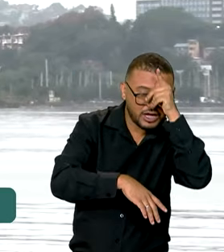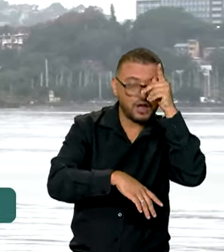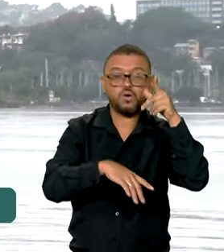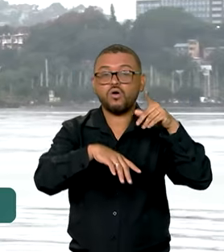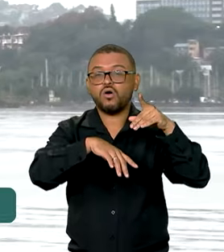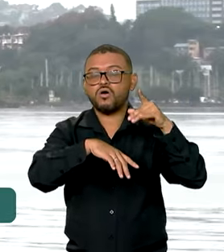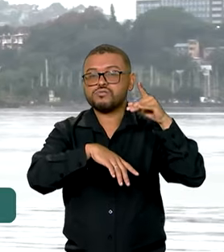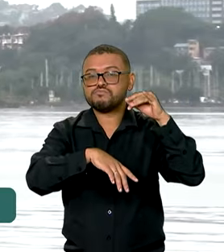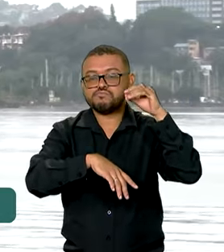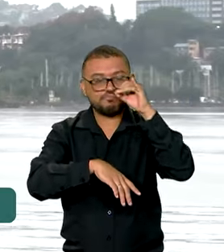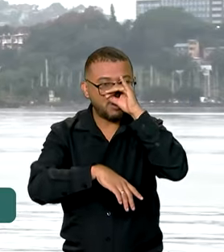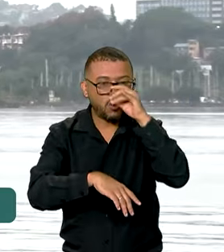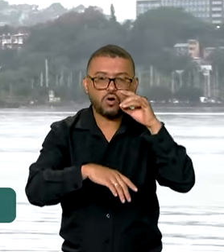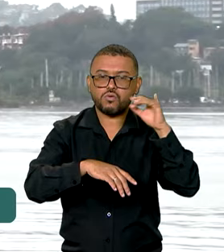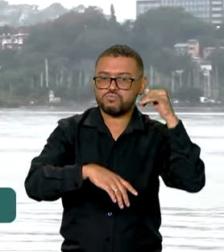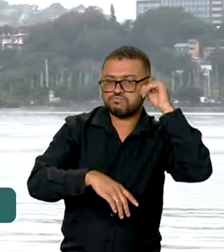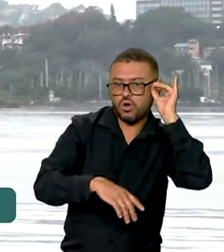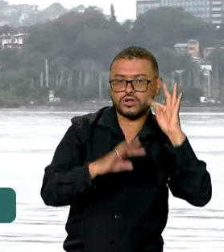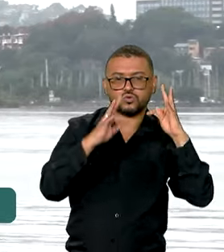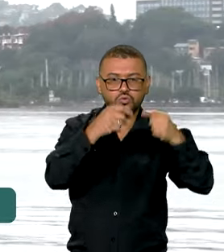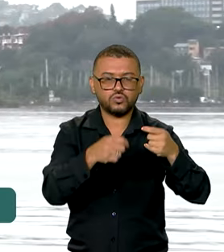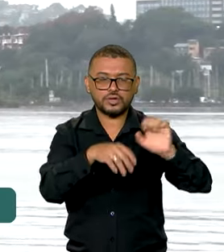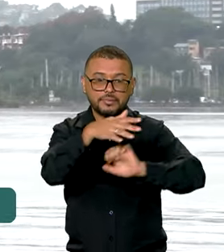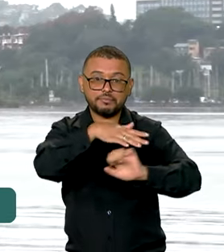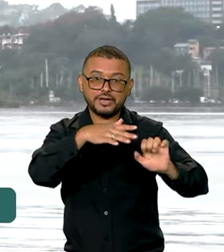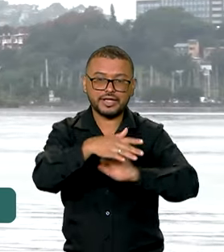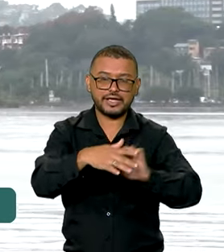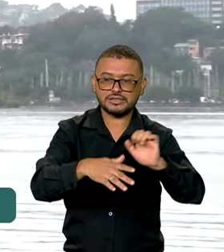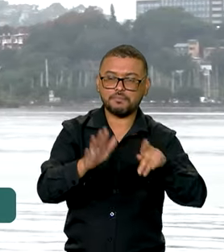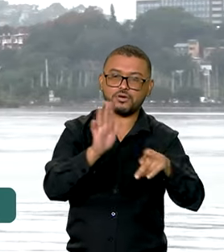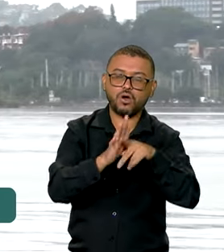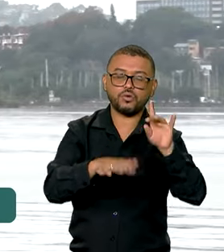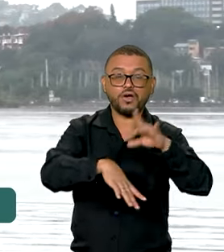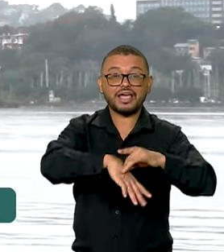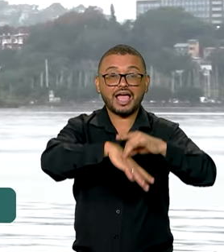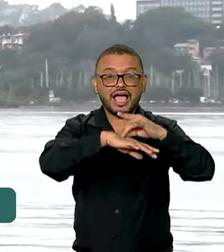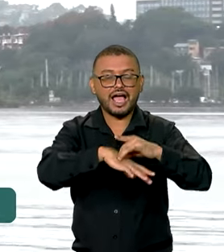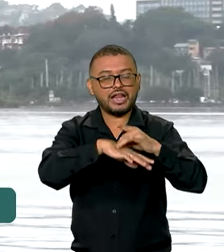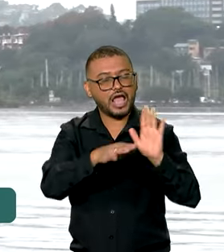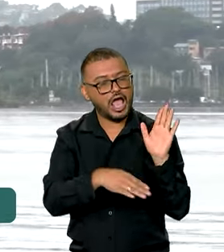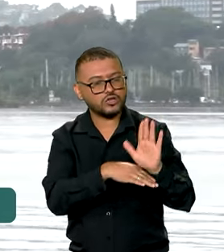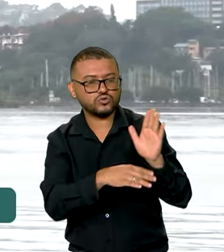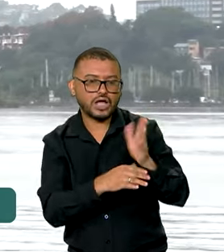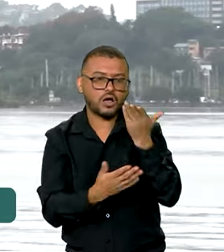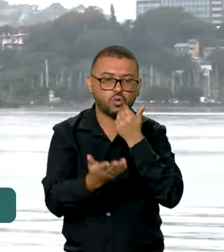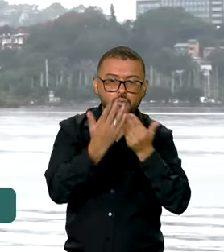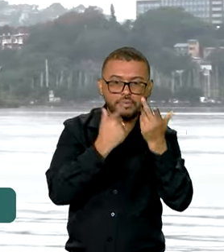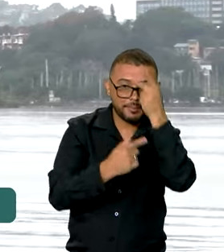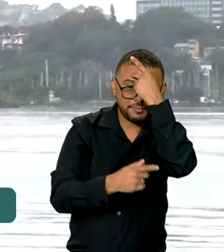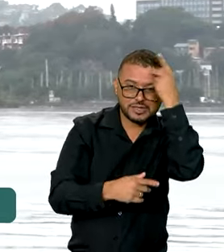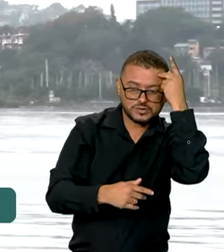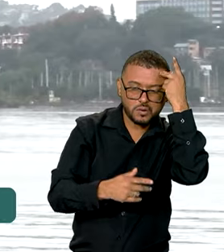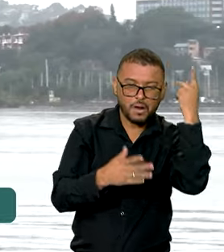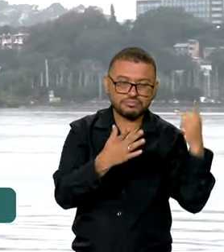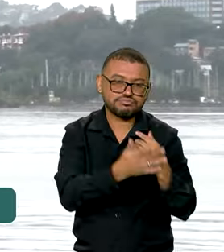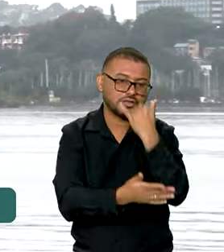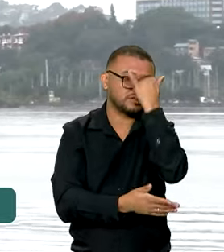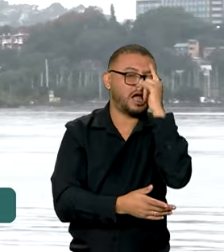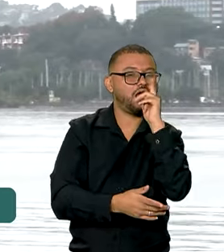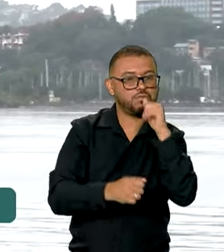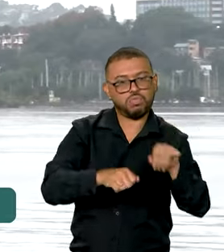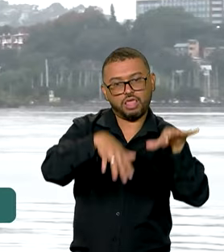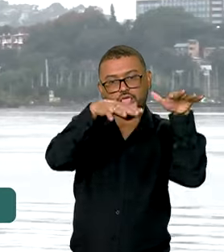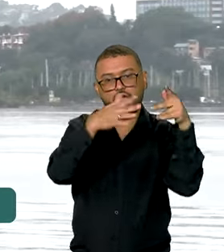frango doadas por empresas representantes do setor de proteína animal para complementar a alimentação das pessoas atingidas pelas